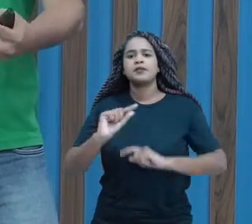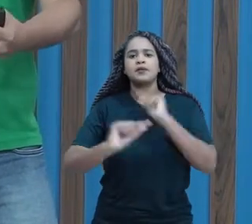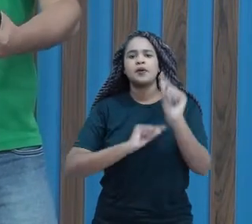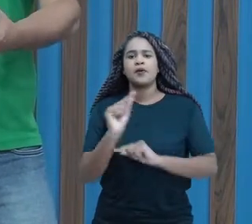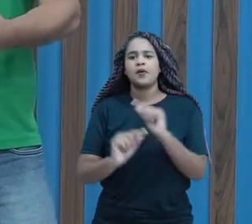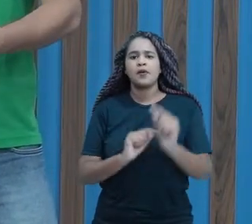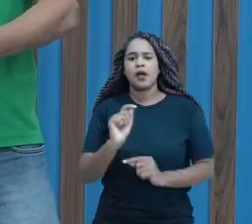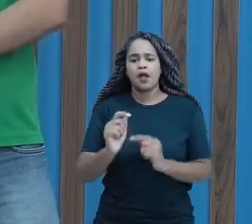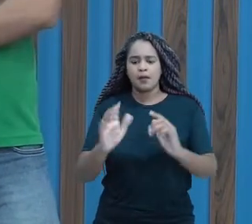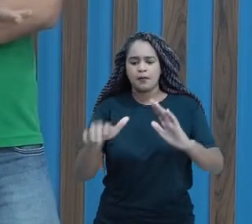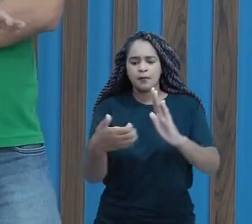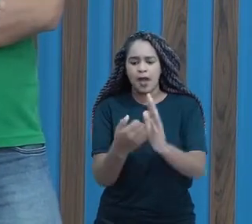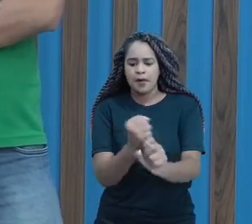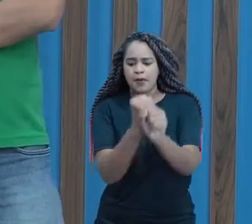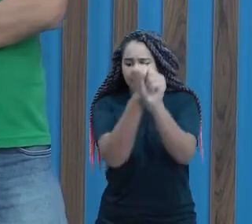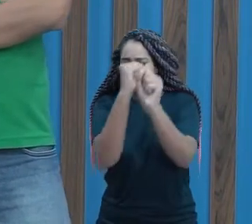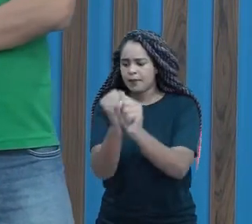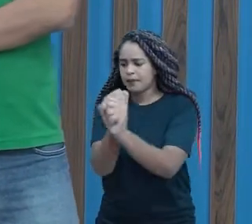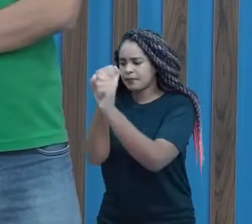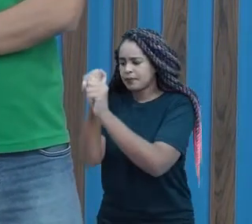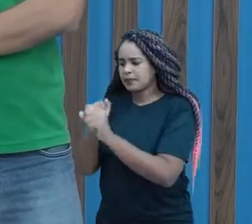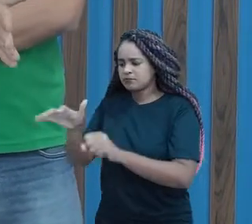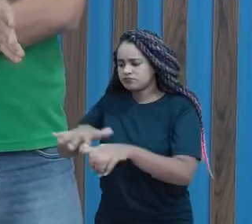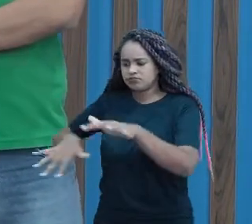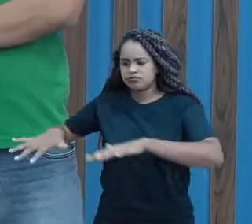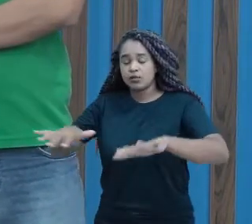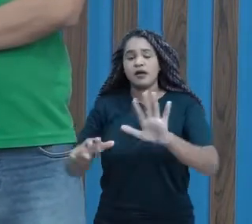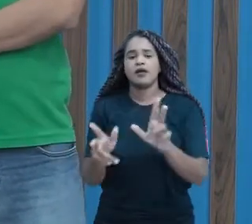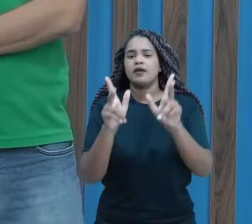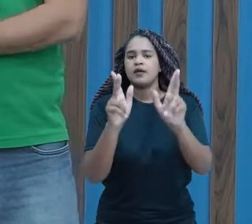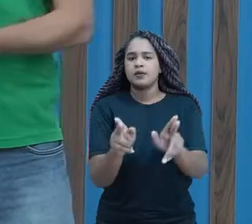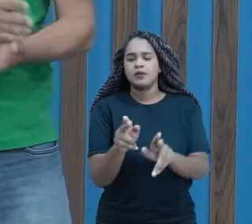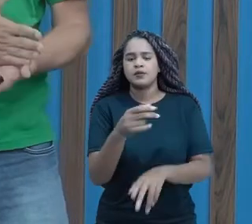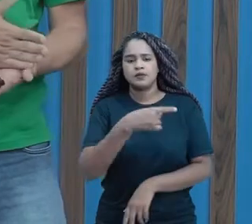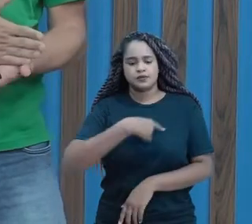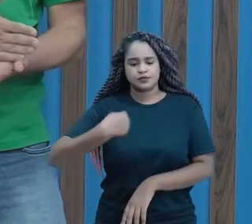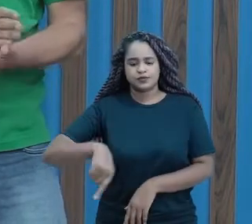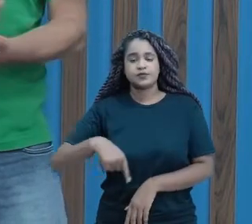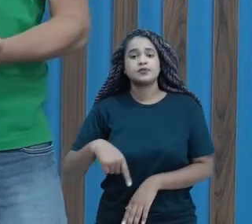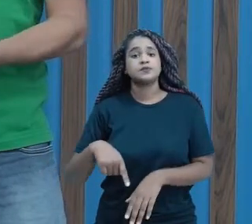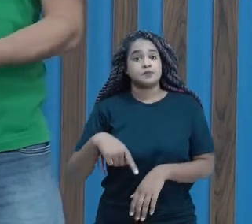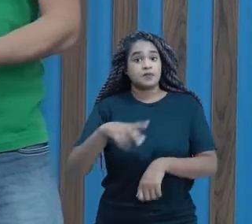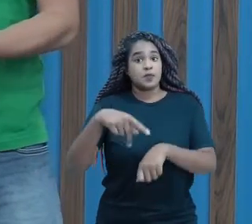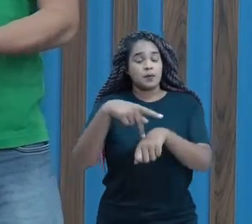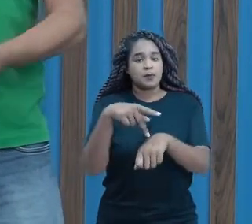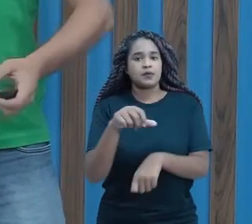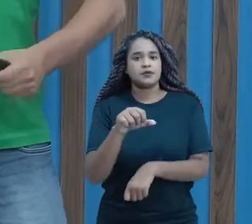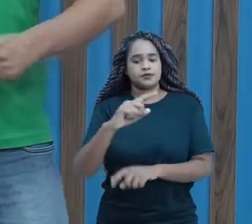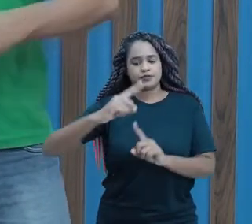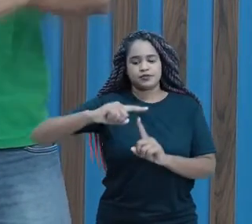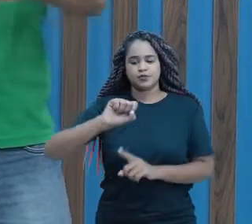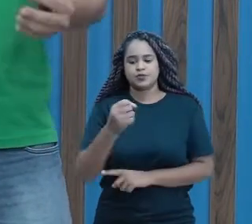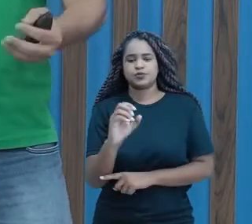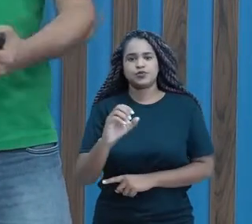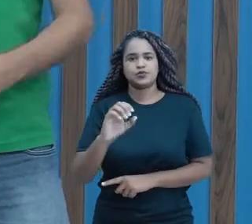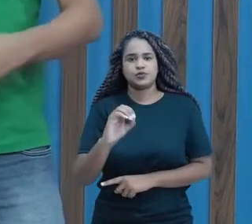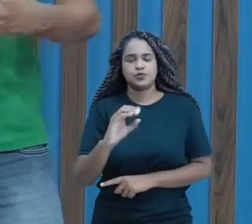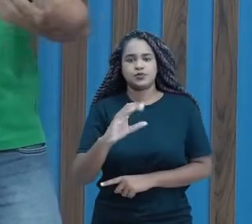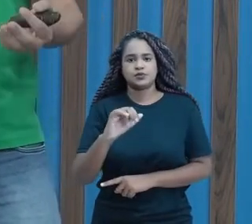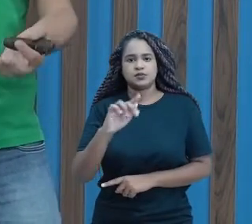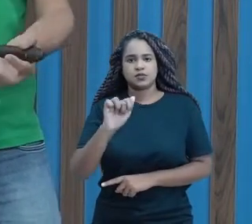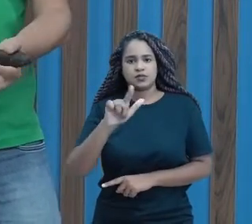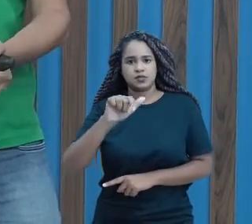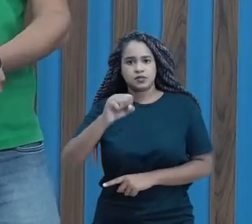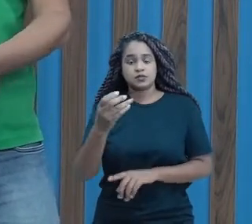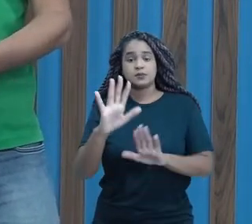e atuar. Eu acho que a gente pode fazer uma comparação disso com o que existe na China, por exemplo, que é um país socialista, mas de um mercado aberto, né, de uma economia